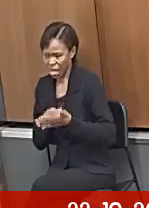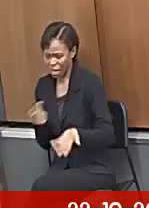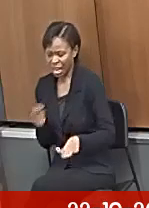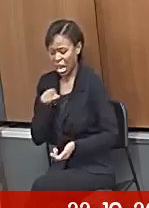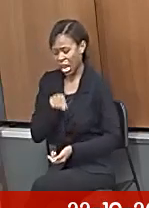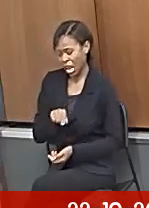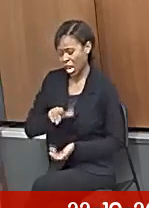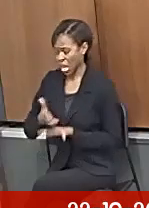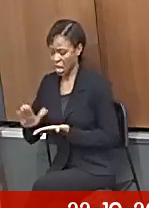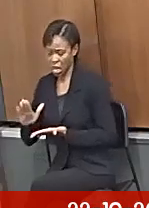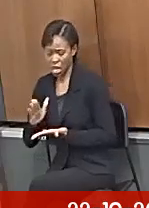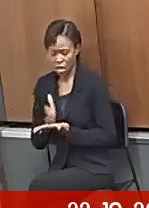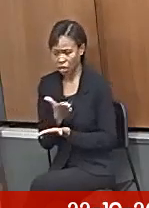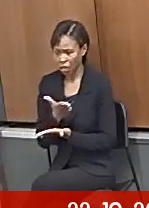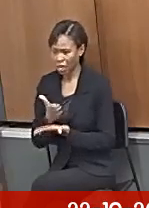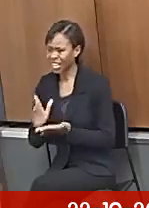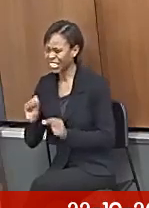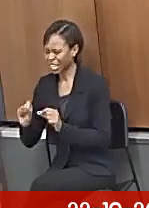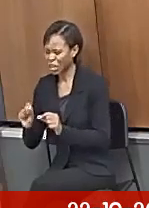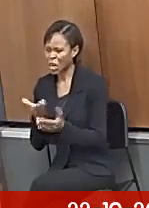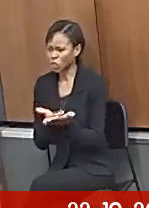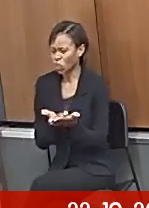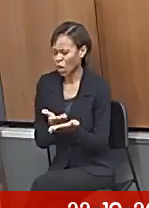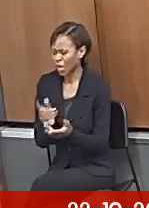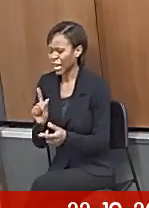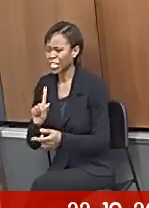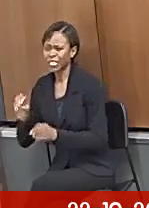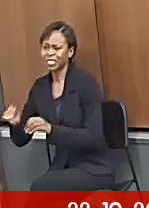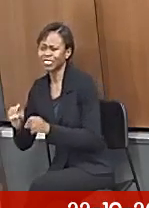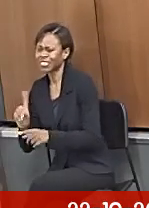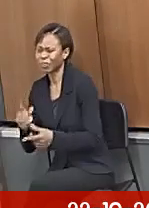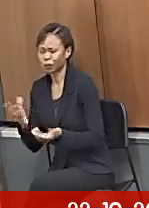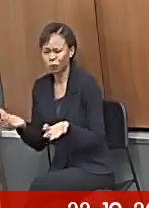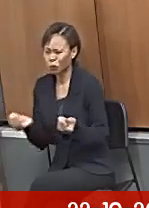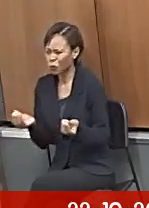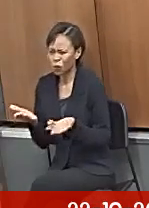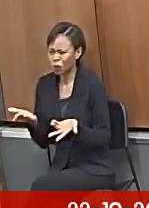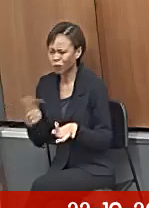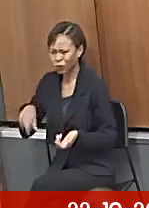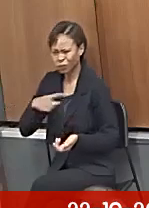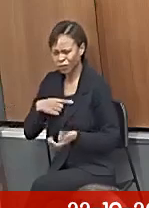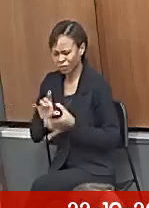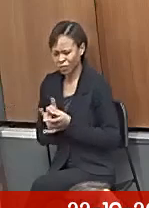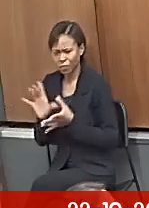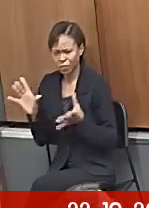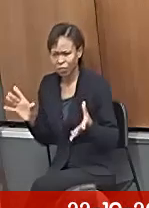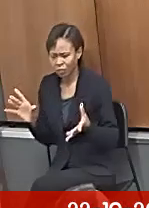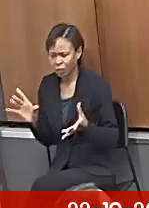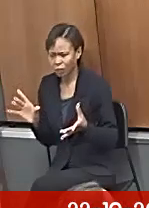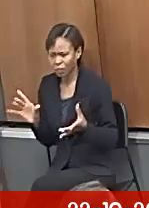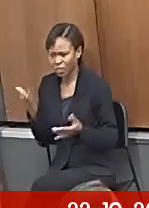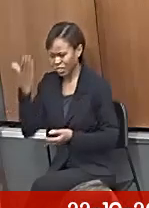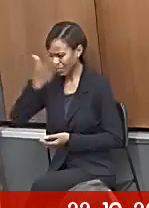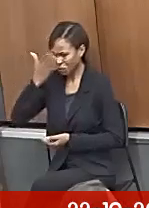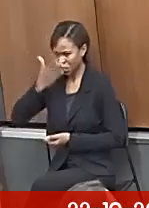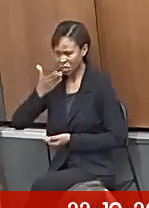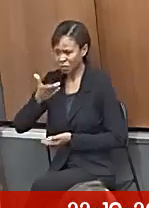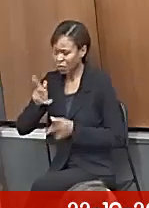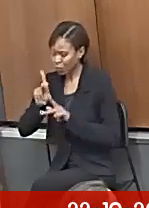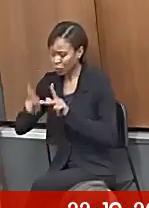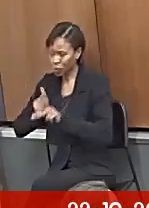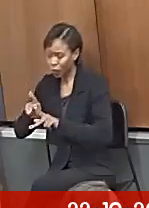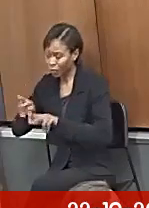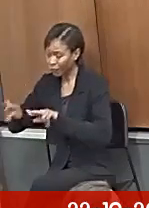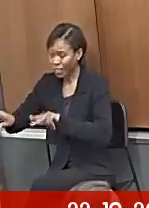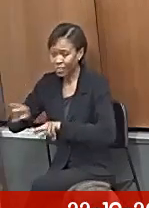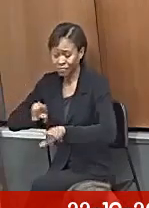à educação e as que não terão? Quando foi que nós decidimos pasteurizar, medicar, tornar invisíveis as diferenças que nos